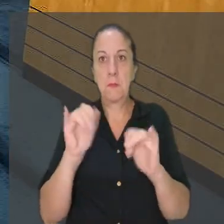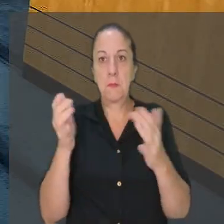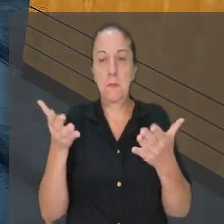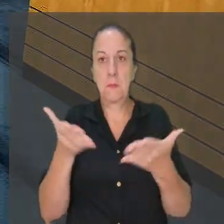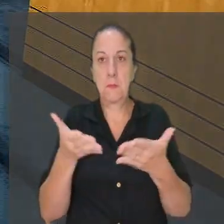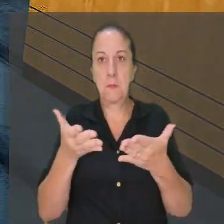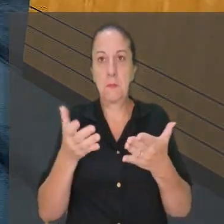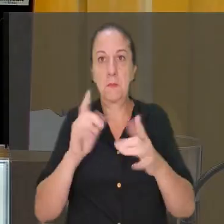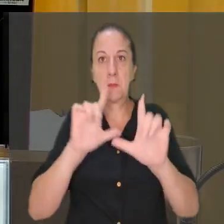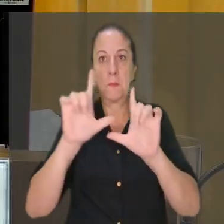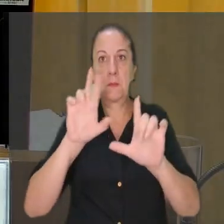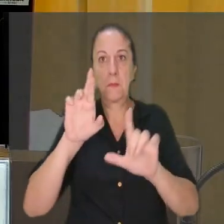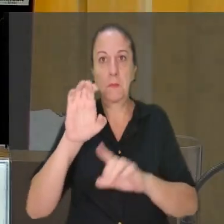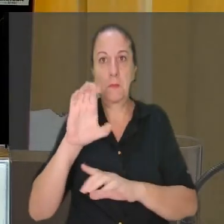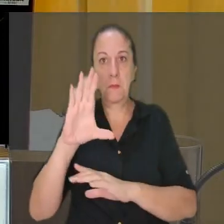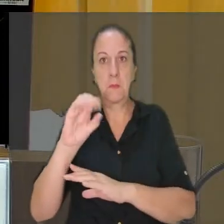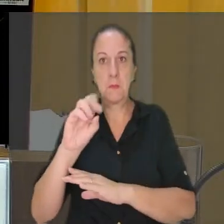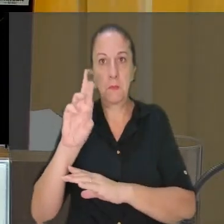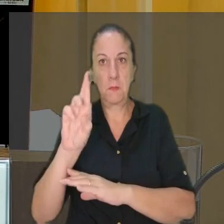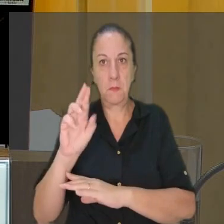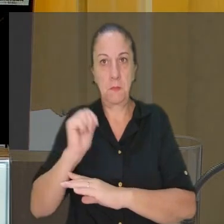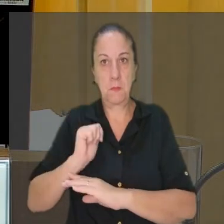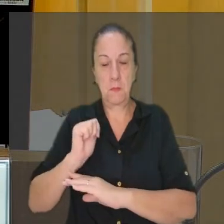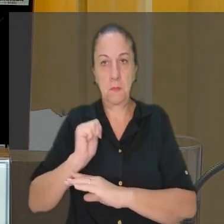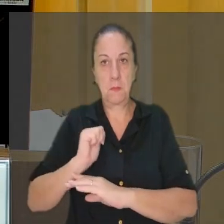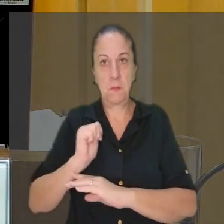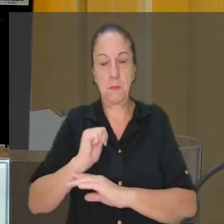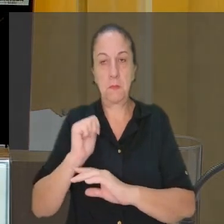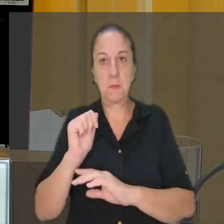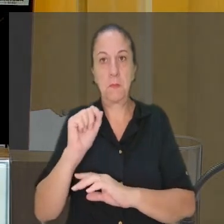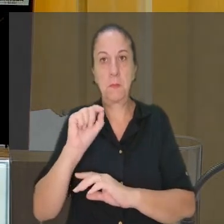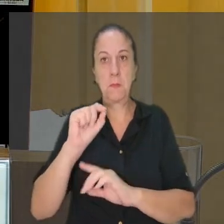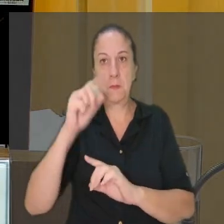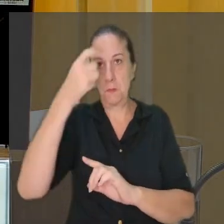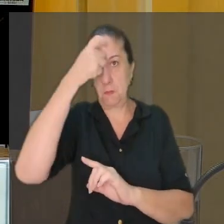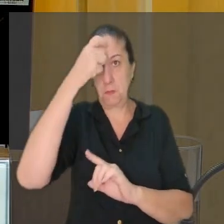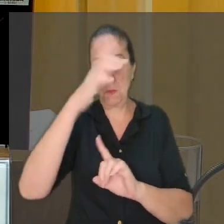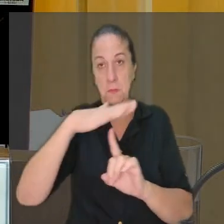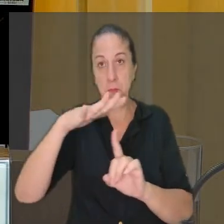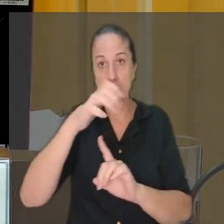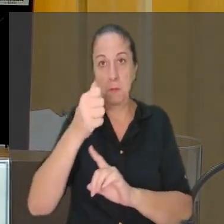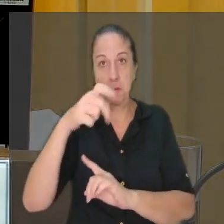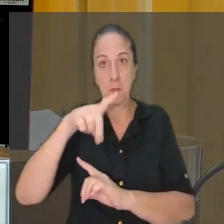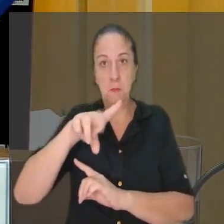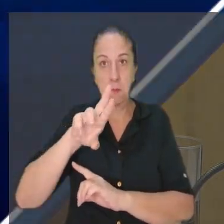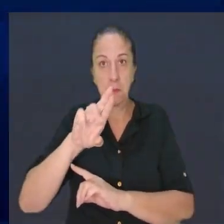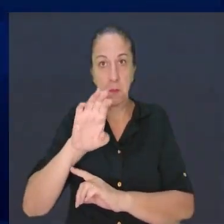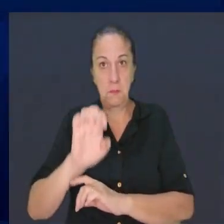no programa de hoje, Record é absolvida de indenizar ator André de Biasi por dano moral.